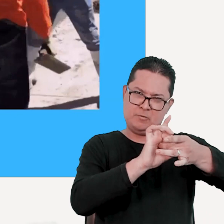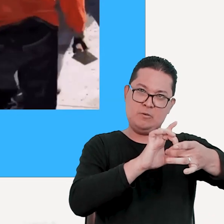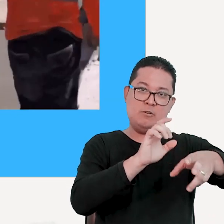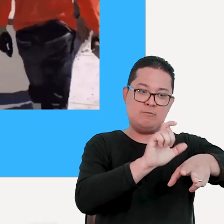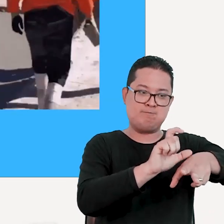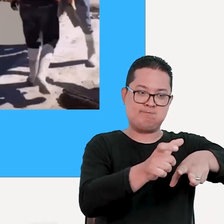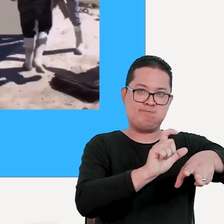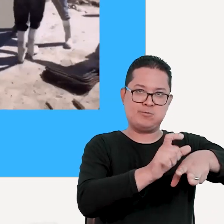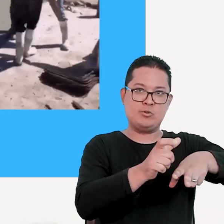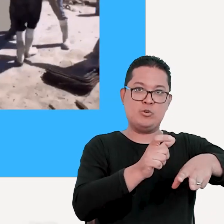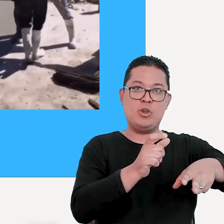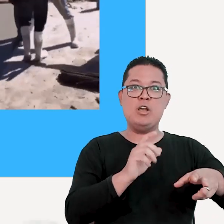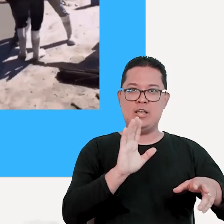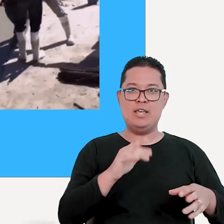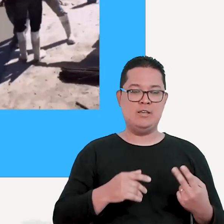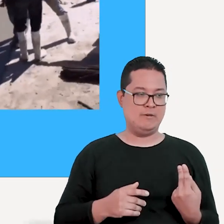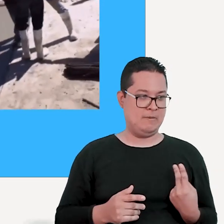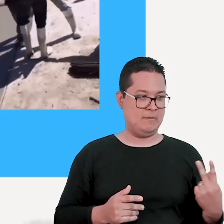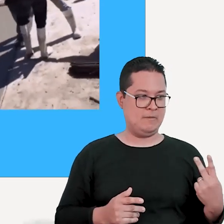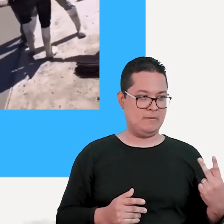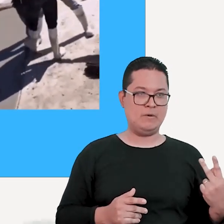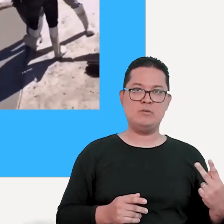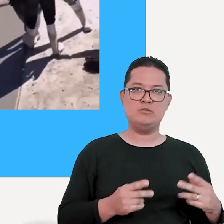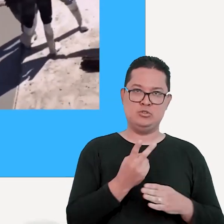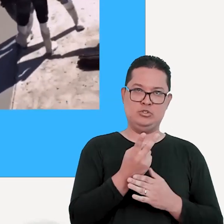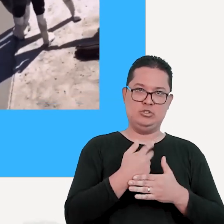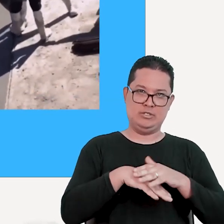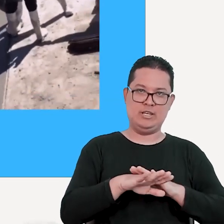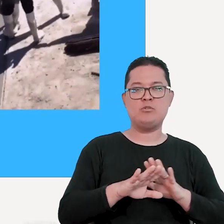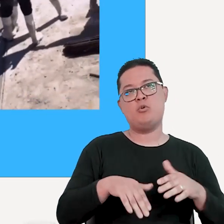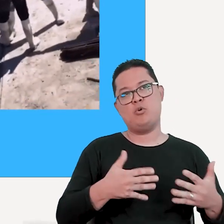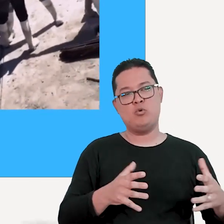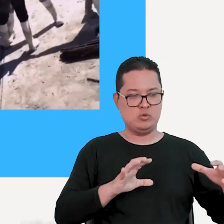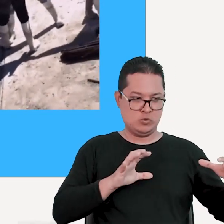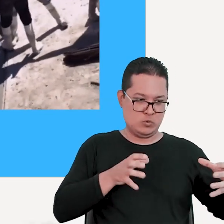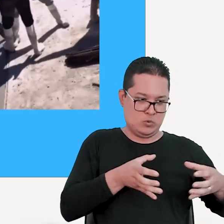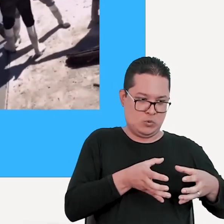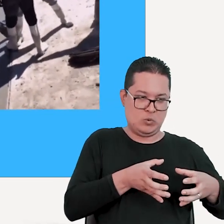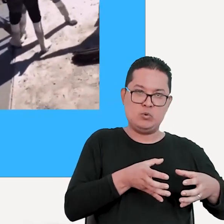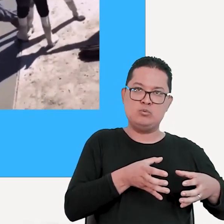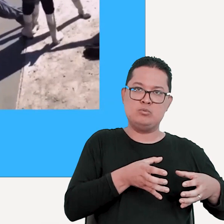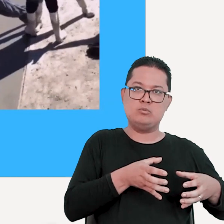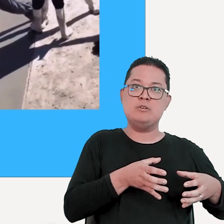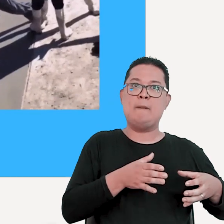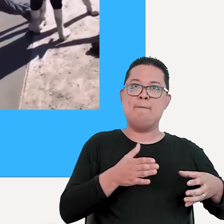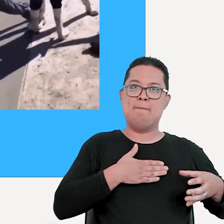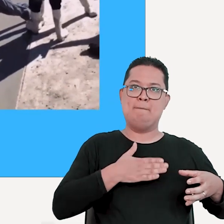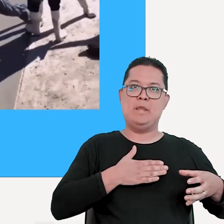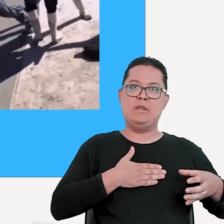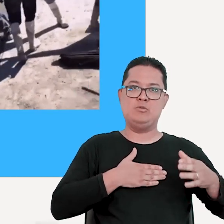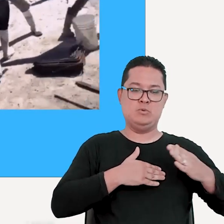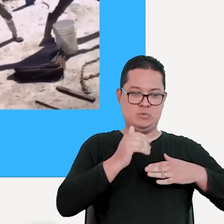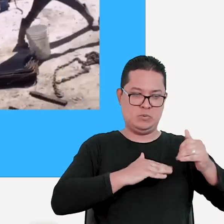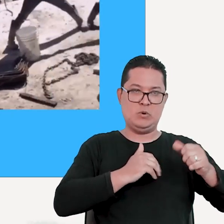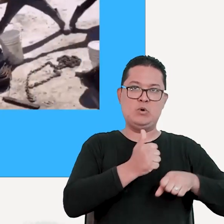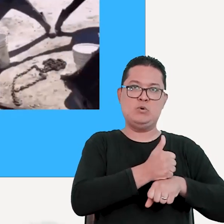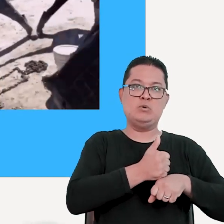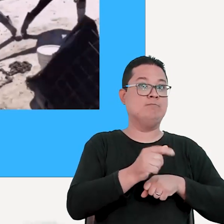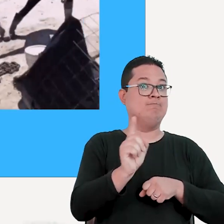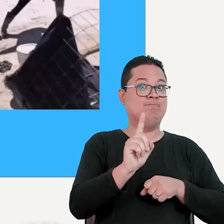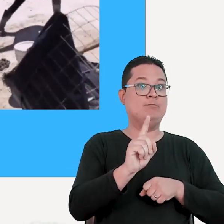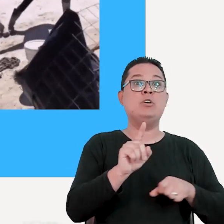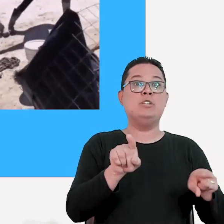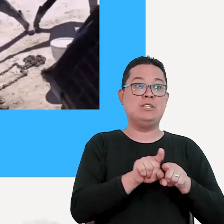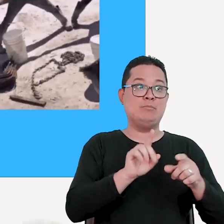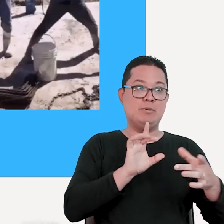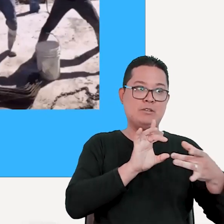a equipe de pesquisa, é ter um bom relacionamento também com o time de negócio, com o time de produto, com o jurídico, com